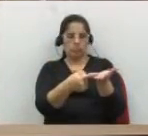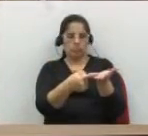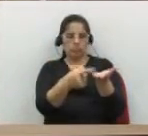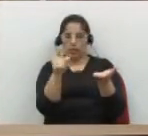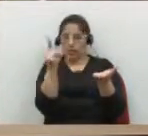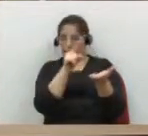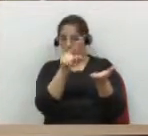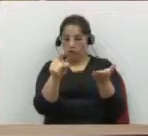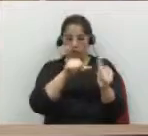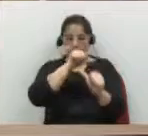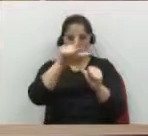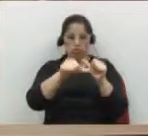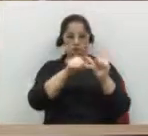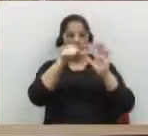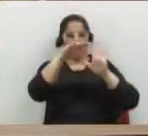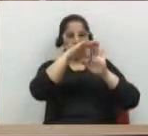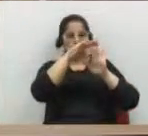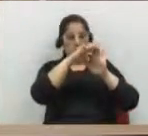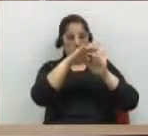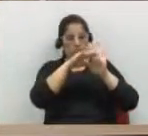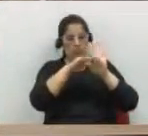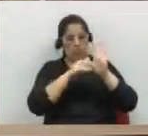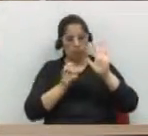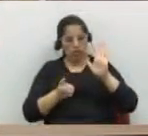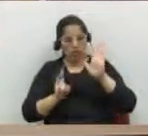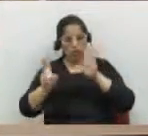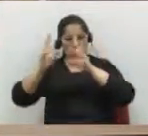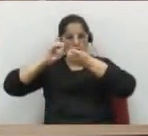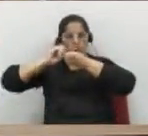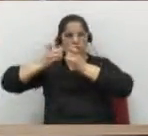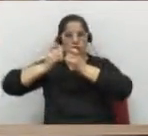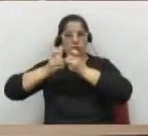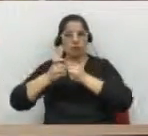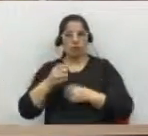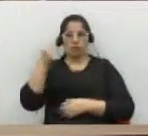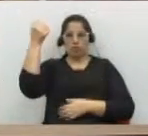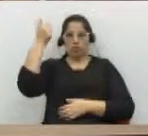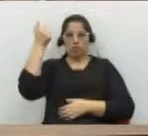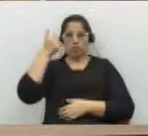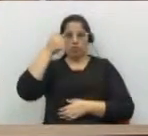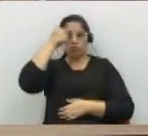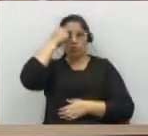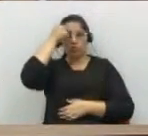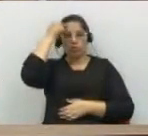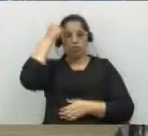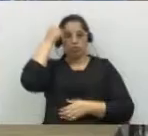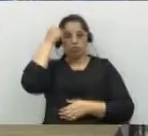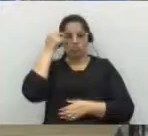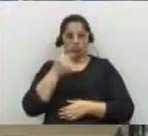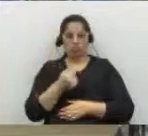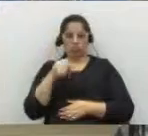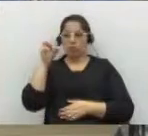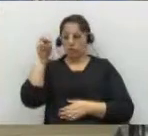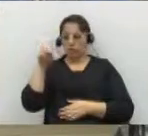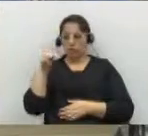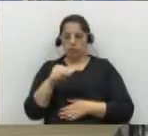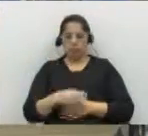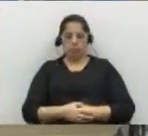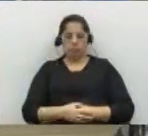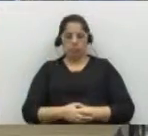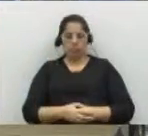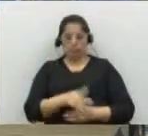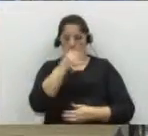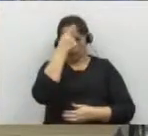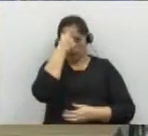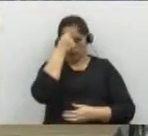não inversão de pauta para o bom andamento da sessão. Primeiro, o vereador Wilson Nunes Cerqueira. Da minha parte, sim. Vereador